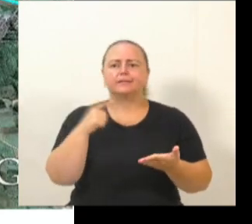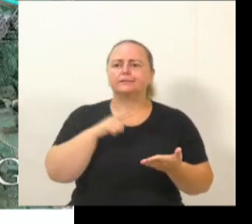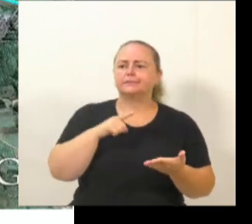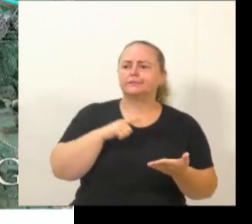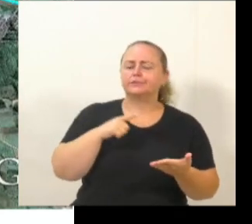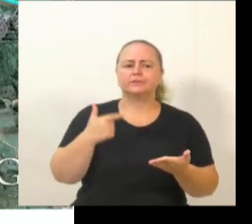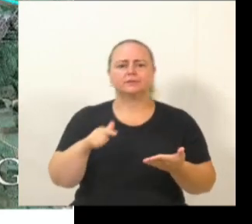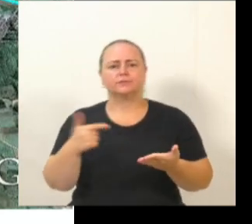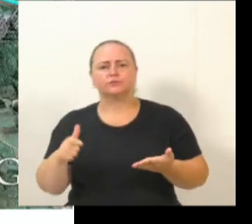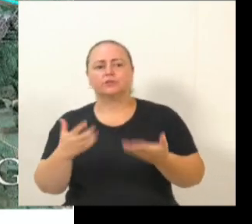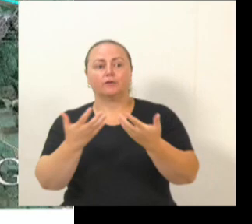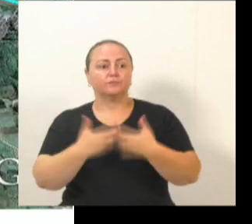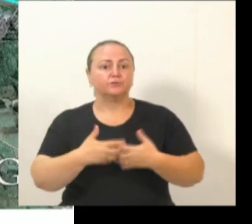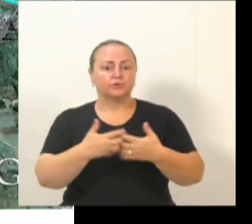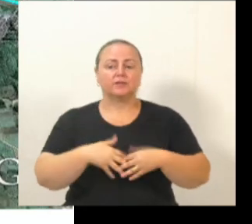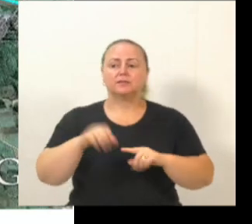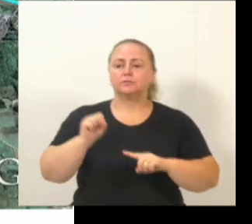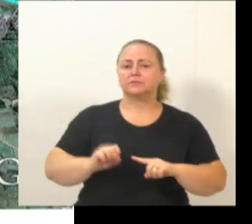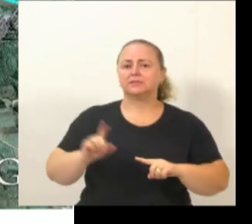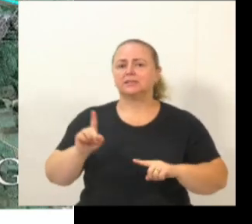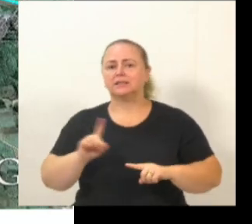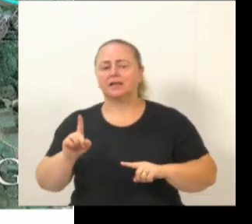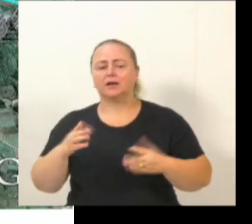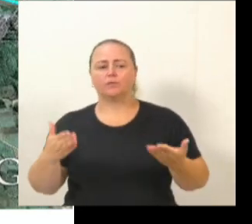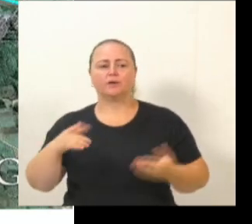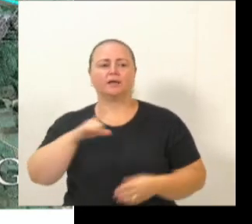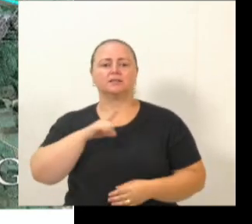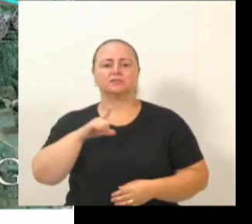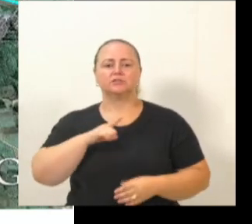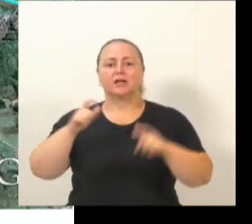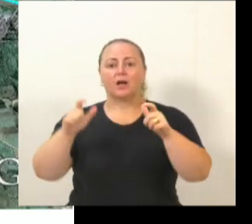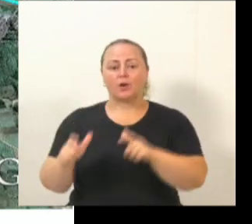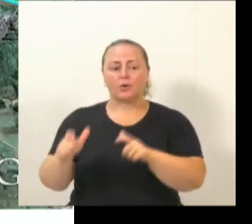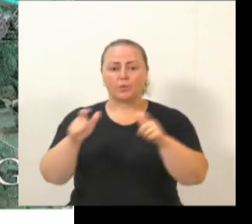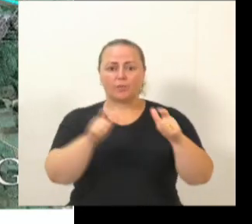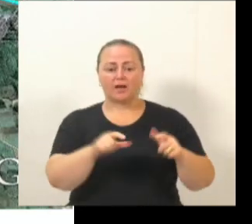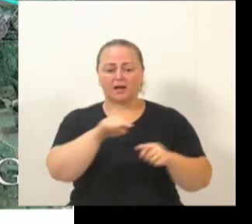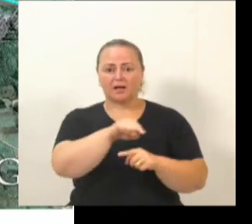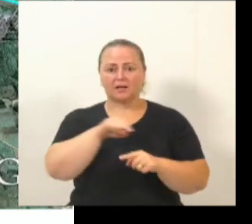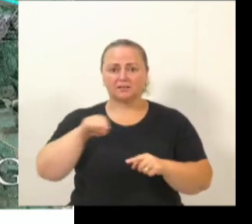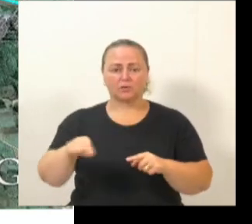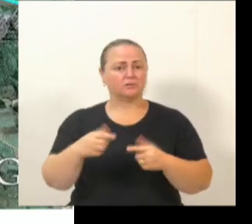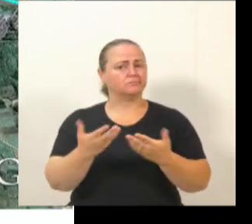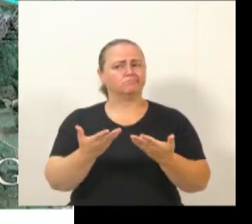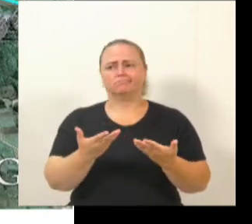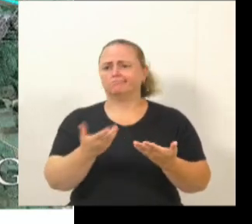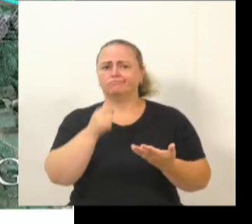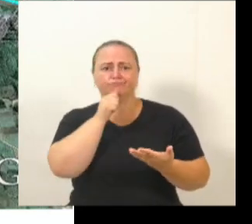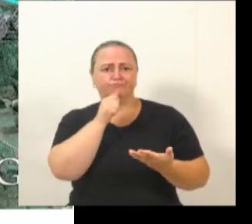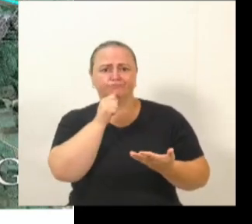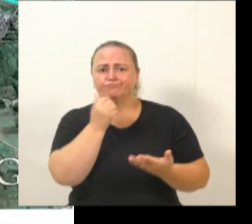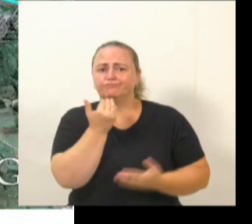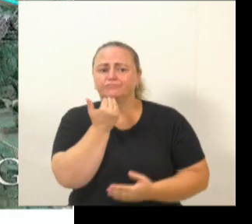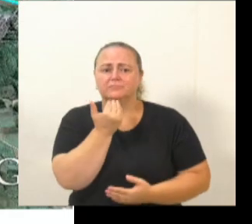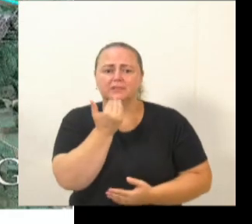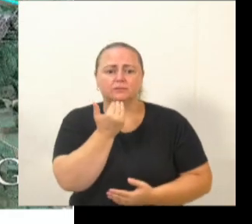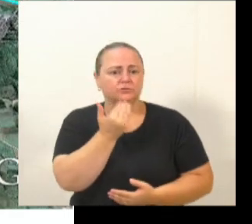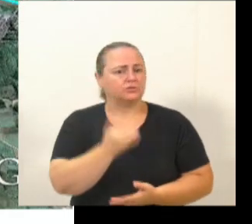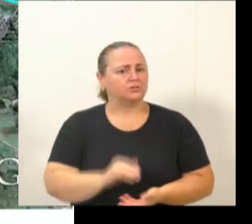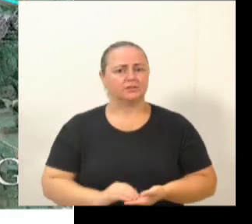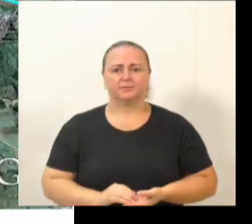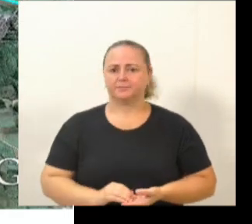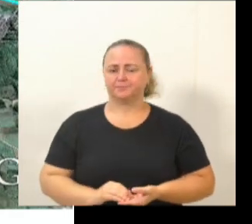funcionando, 2 estações de tratamento que deveriam estar funcionando e elas não existiam, então tinha que remodelar